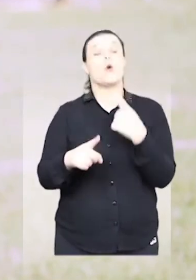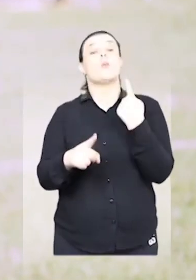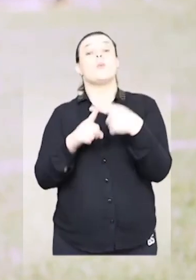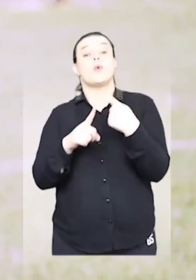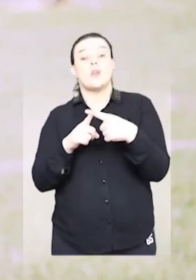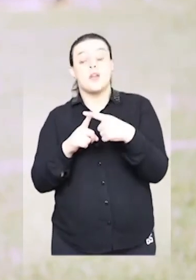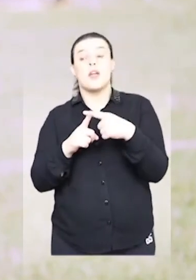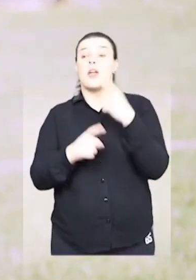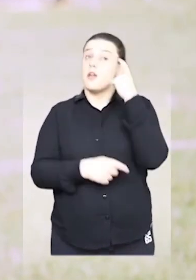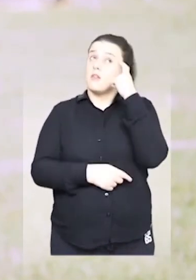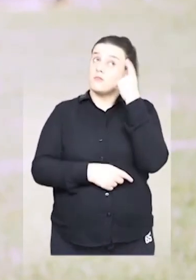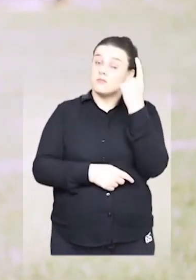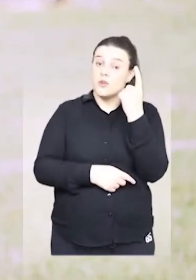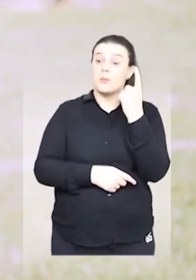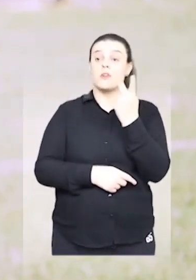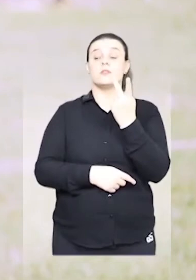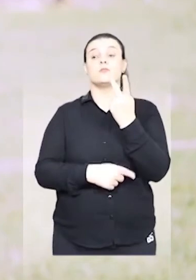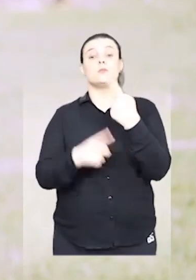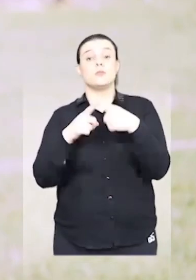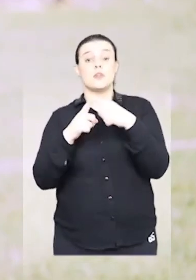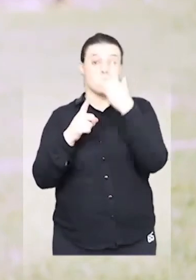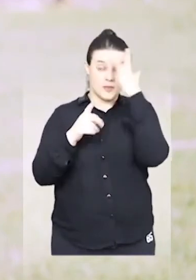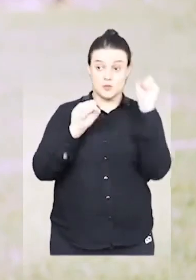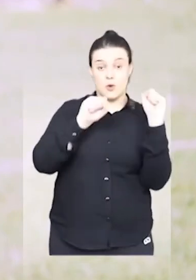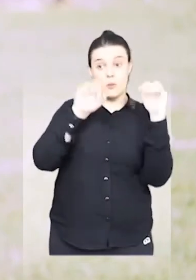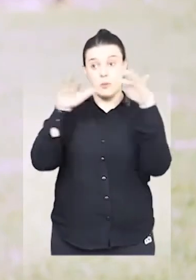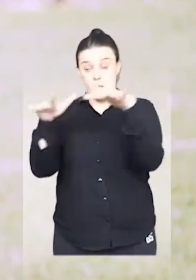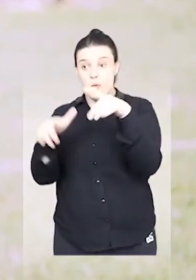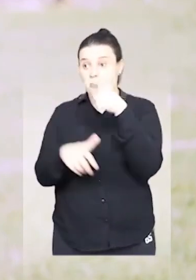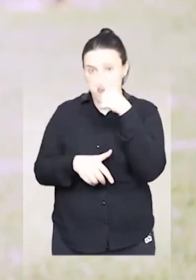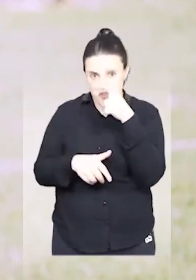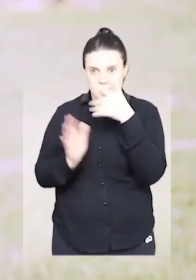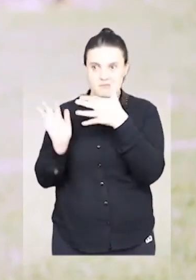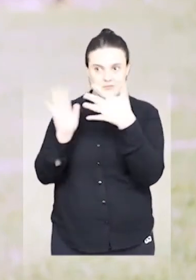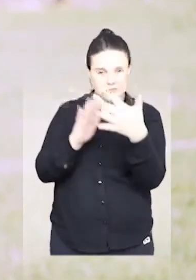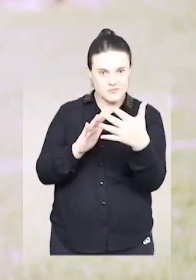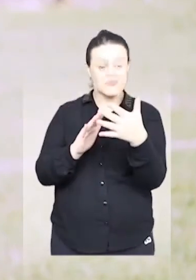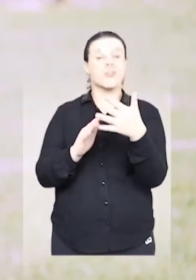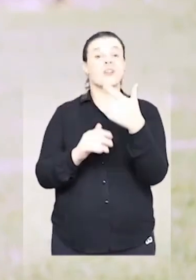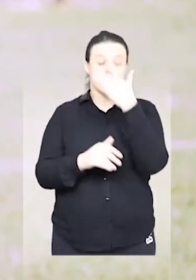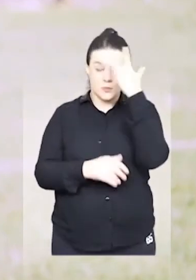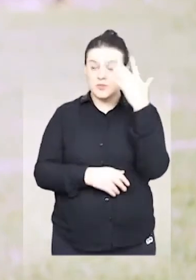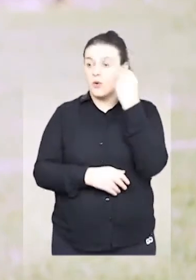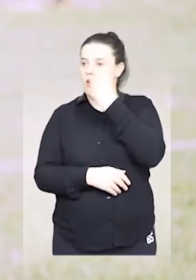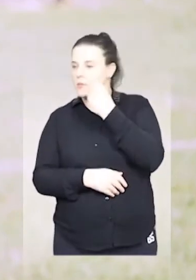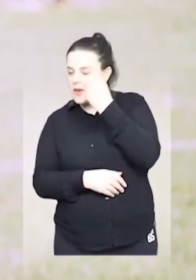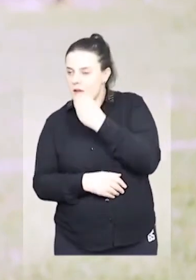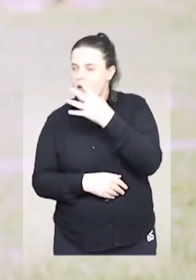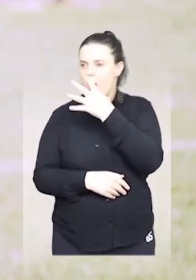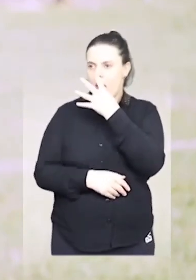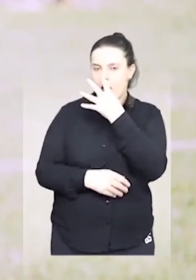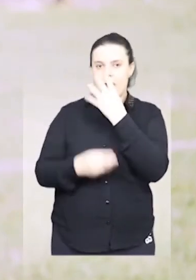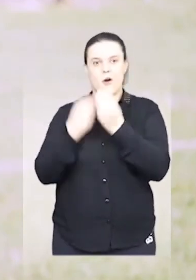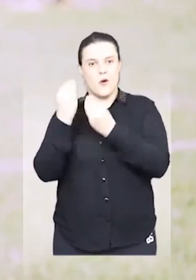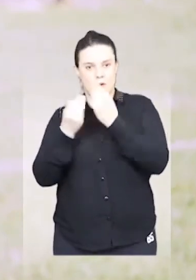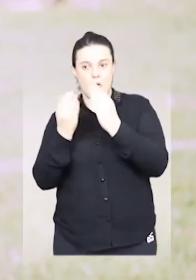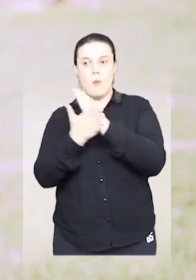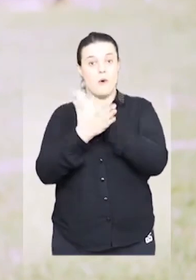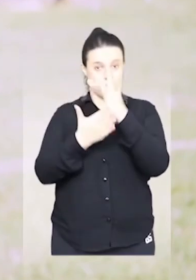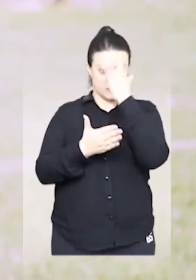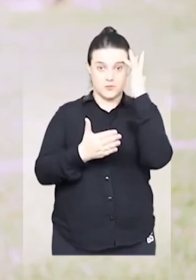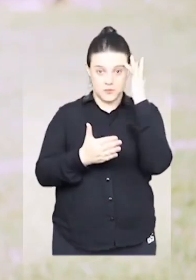Paralimpíadas e após as Olimpíadas, eu imagino que um dos fatores é porque ele foi visto. Ele foi